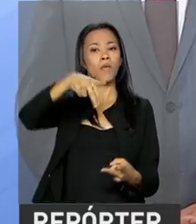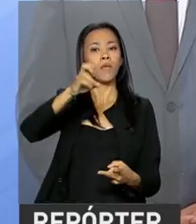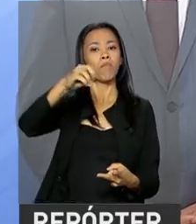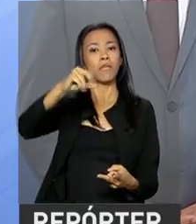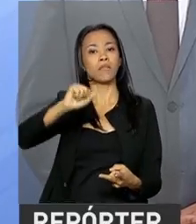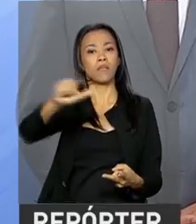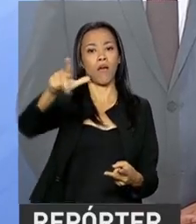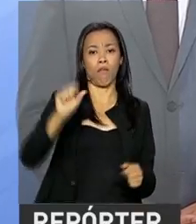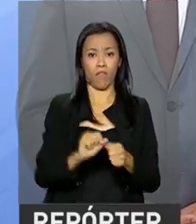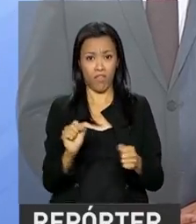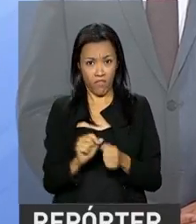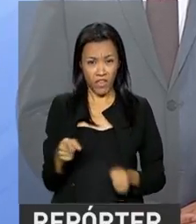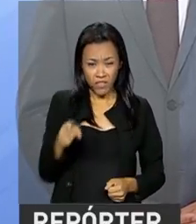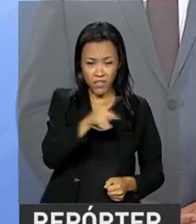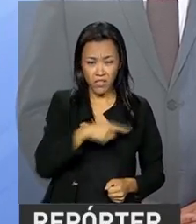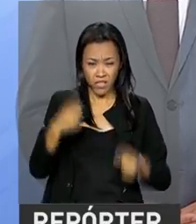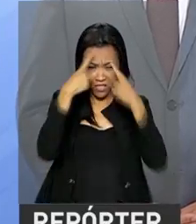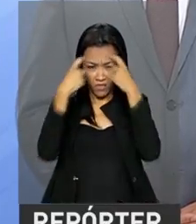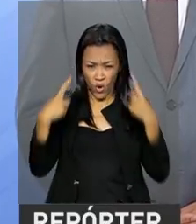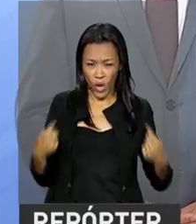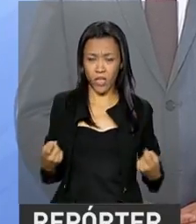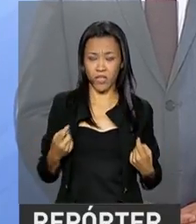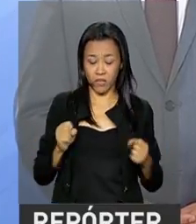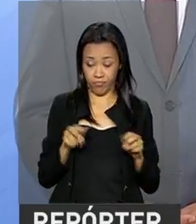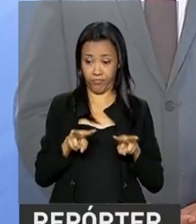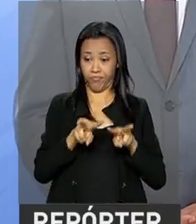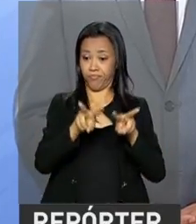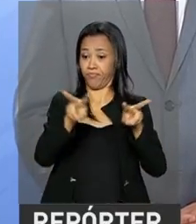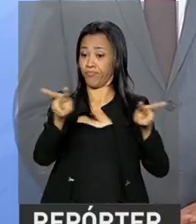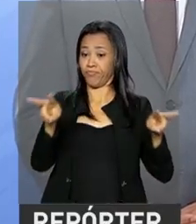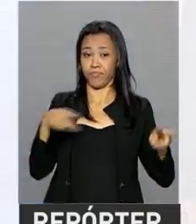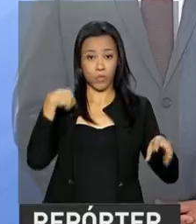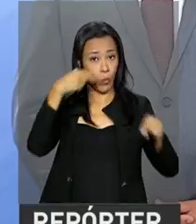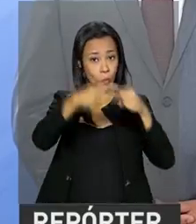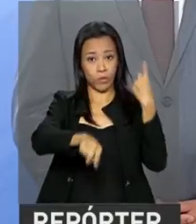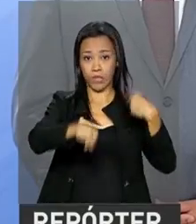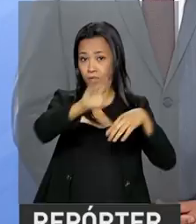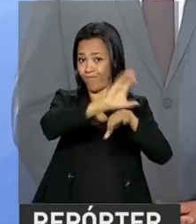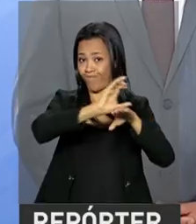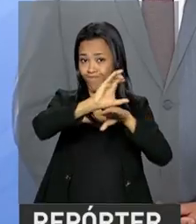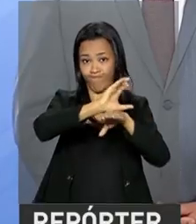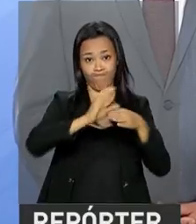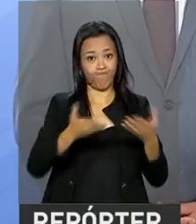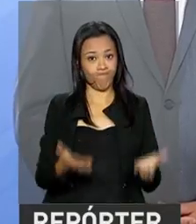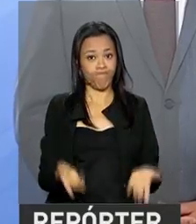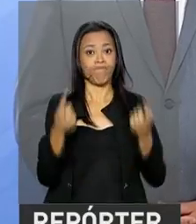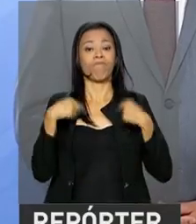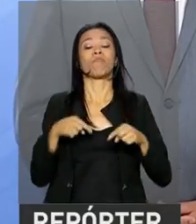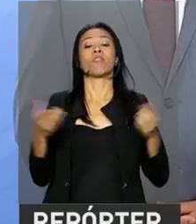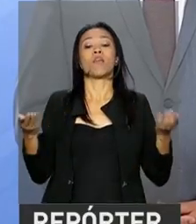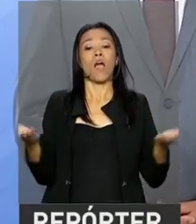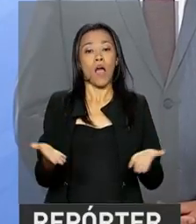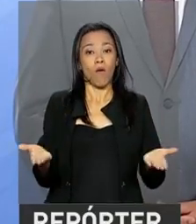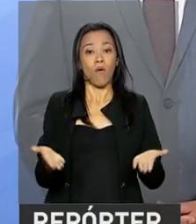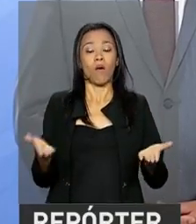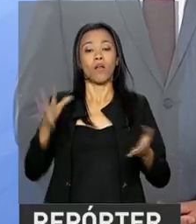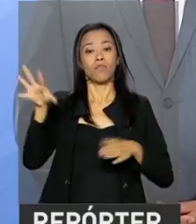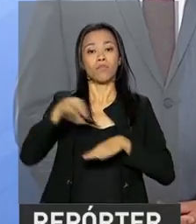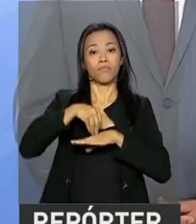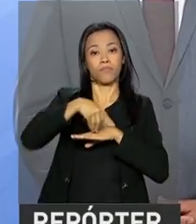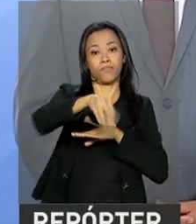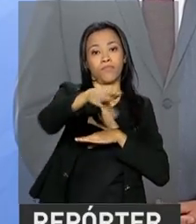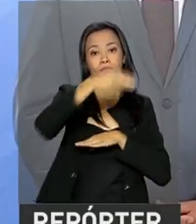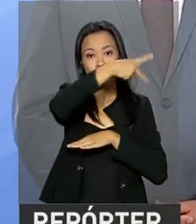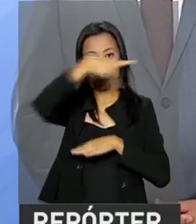inaceitáveis incompatíveis um regime democrático gostaria de trazer aqui uma mensagem do senhor